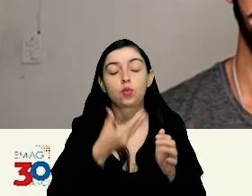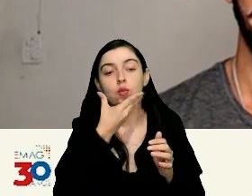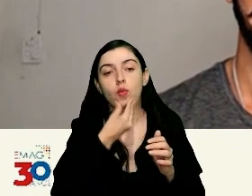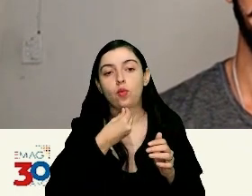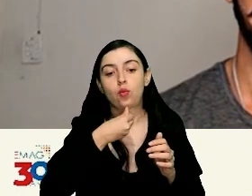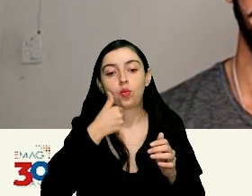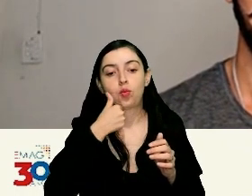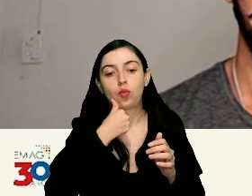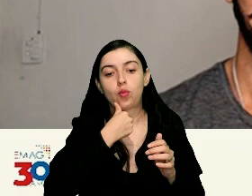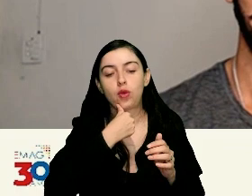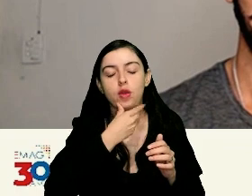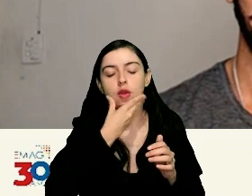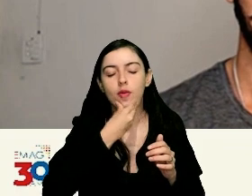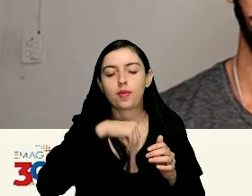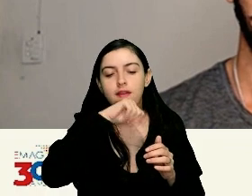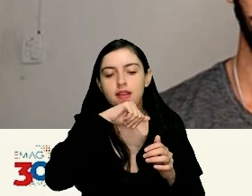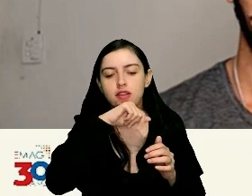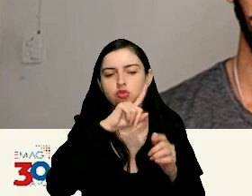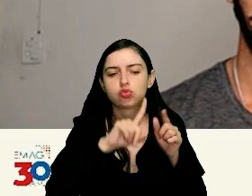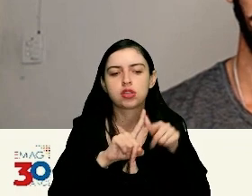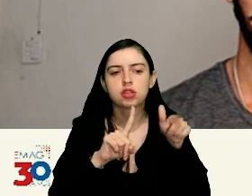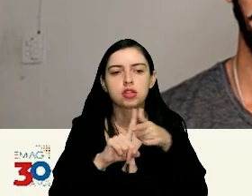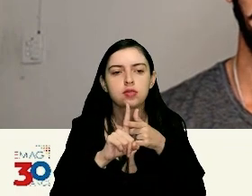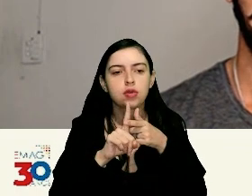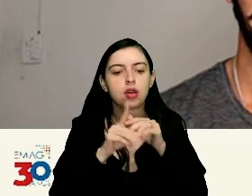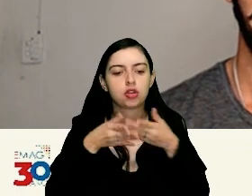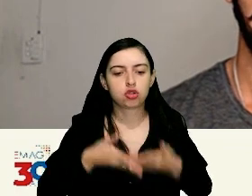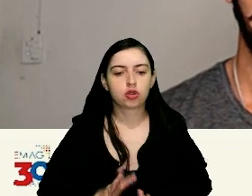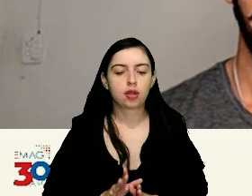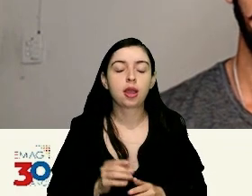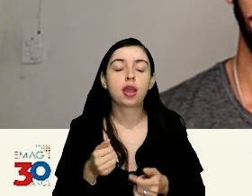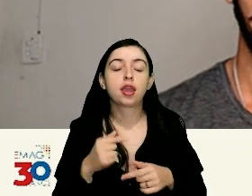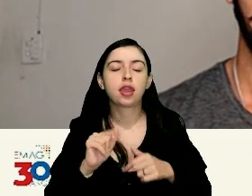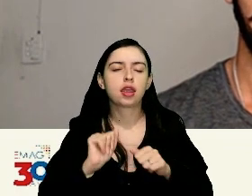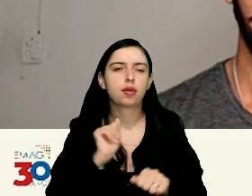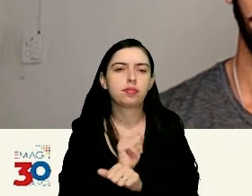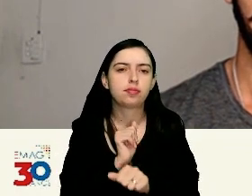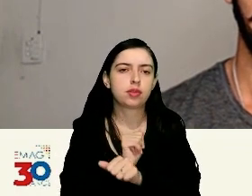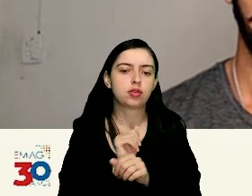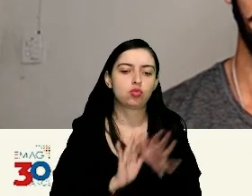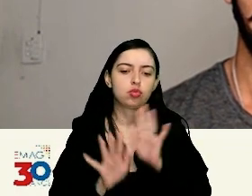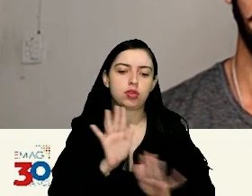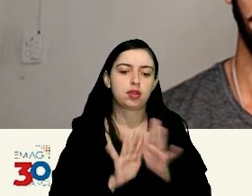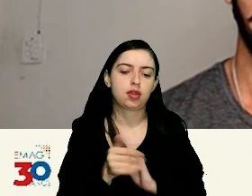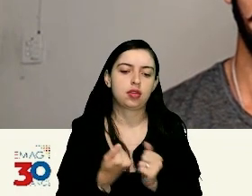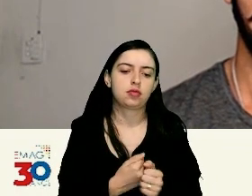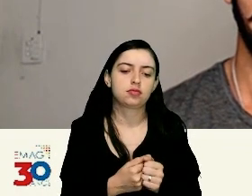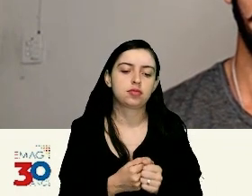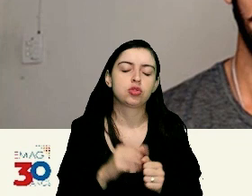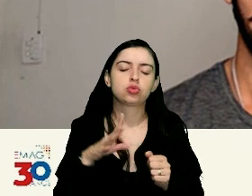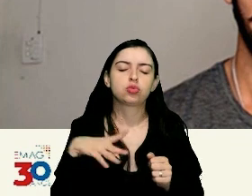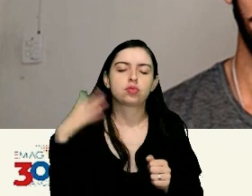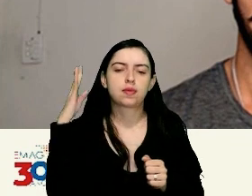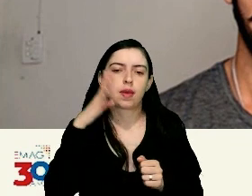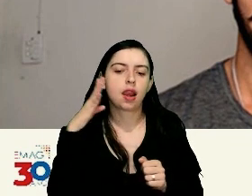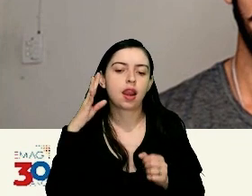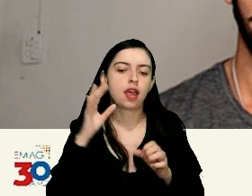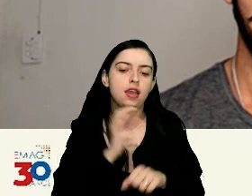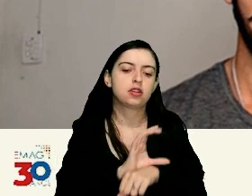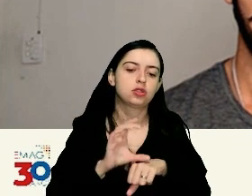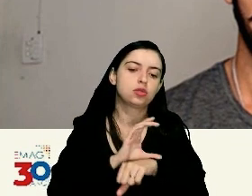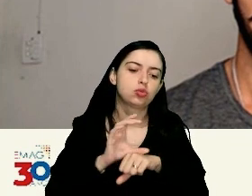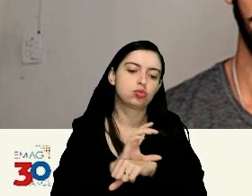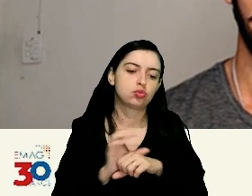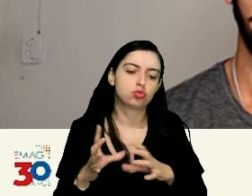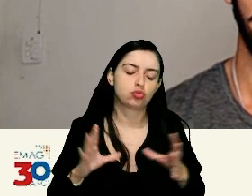períodos de gestação, parto e puerpério, e que, por meio de cursos, palestras e trabalhos em grupos individuais, visa auxiliar